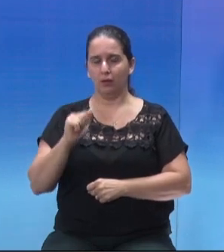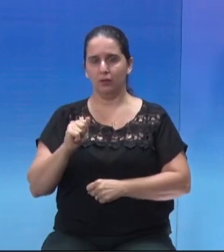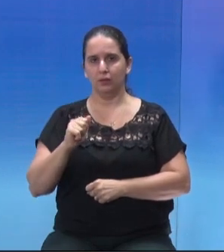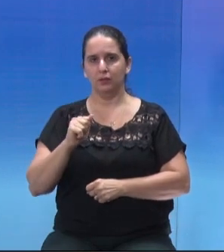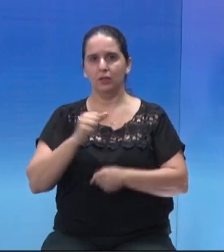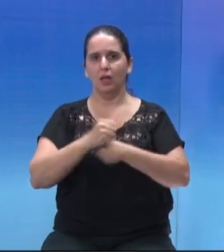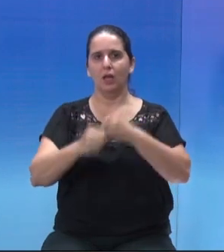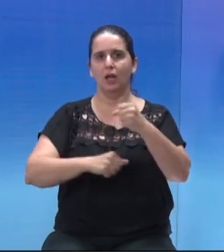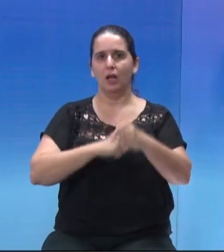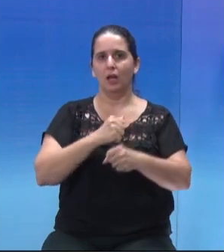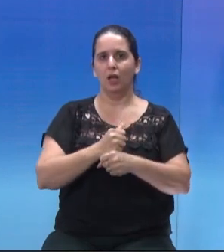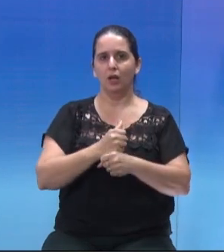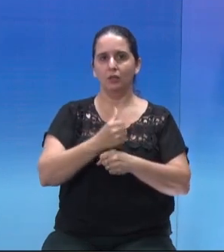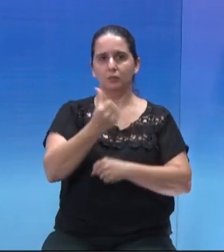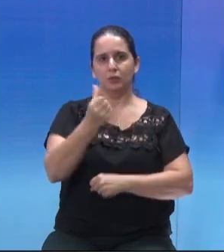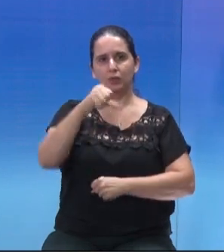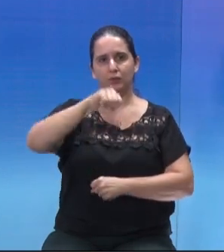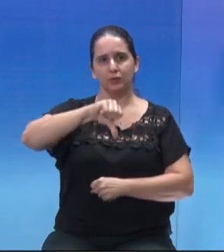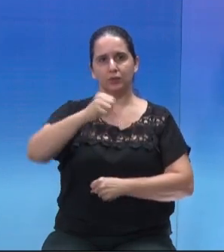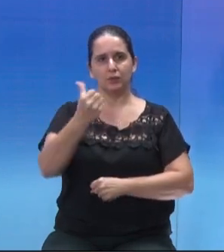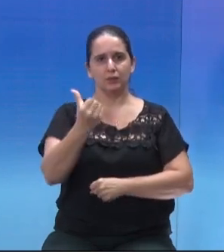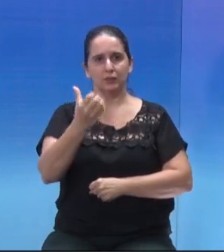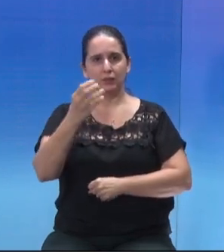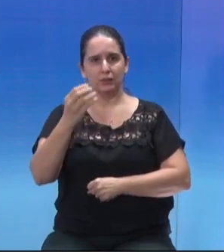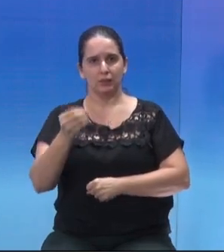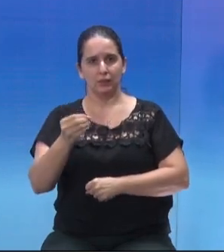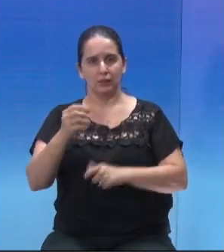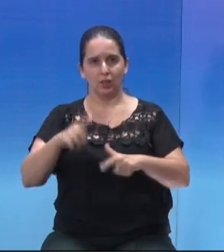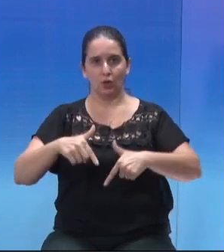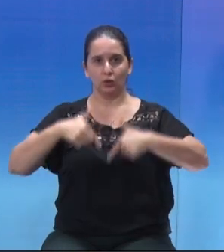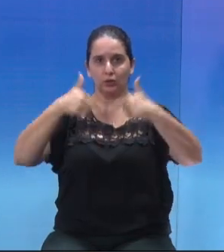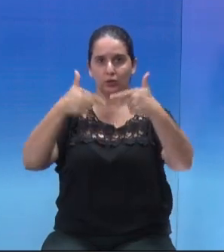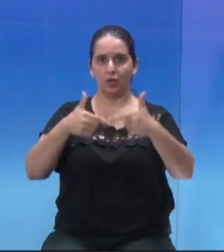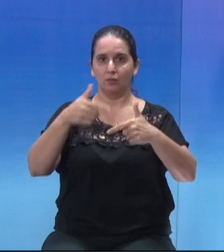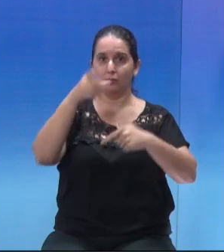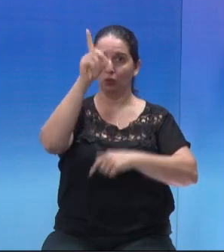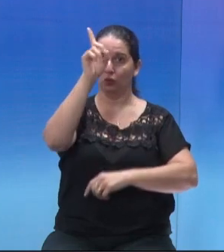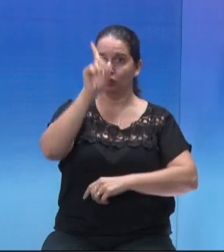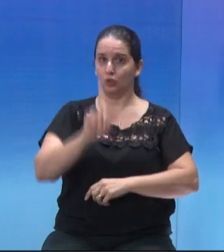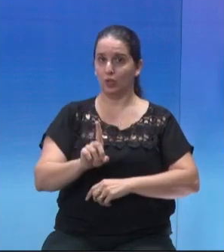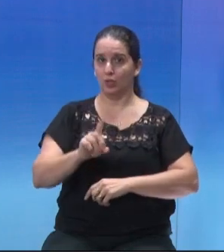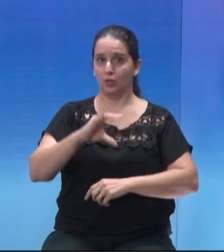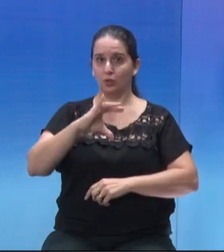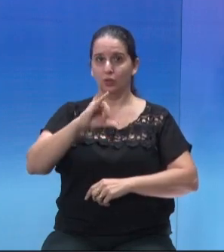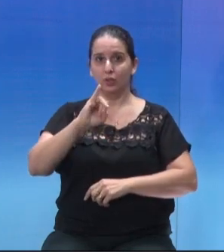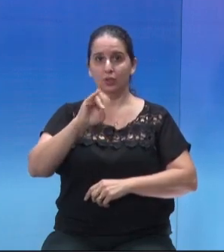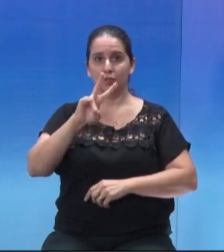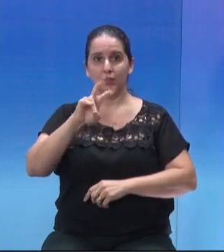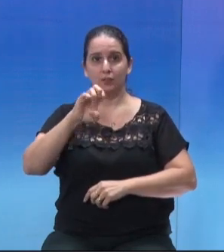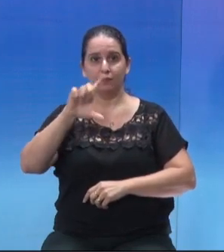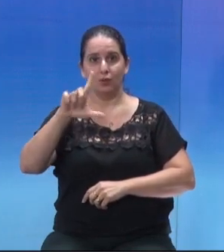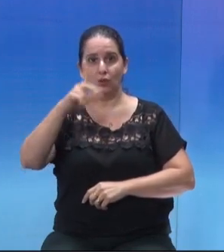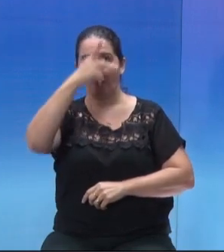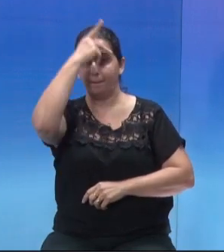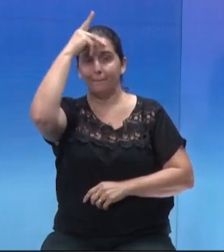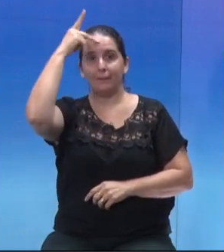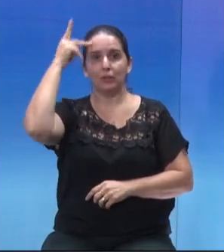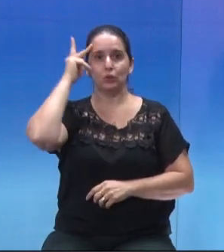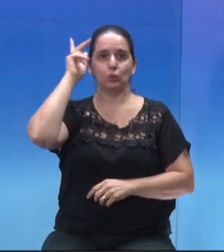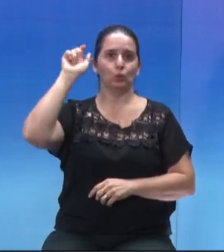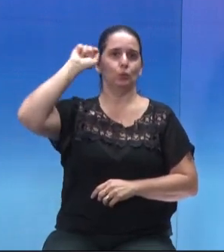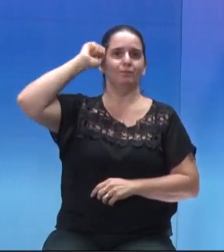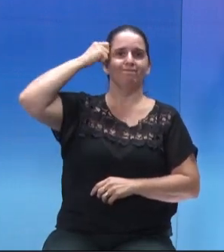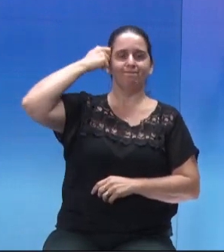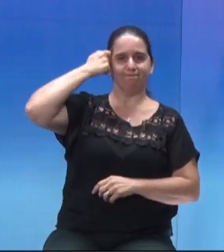Ele lutava pelos direitos civis dos negros. Ora, direitos civis dos negros? Por quê? Que não